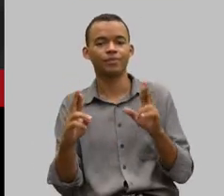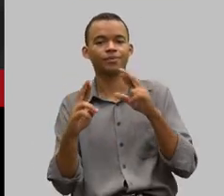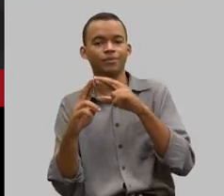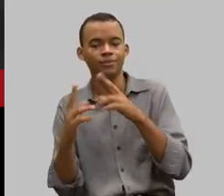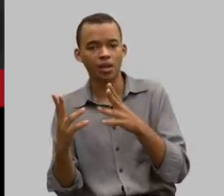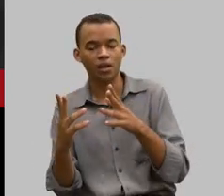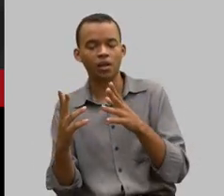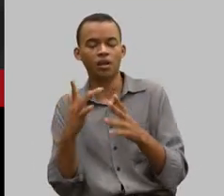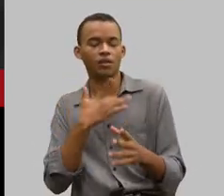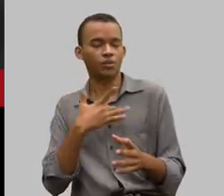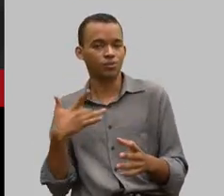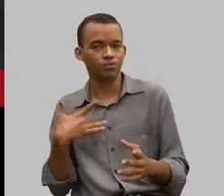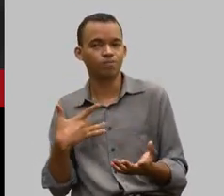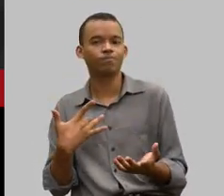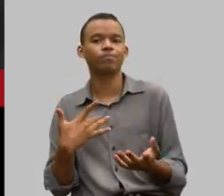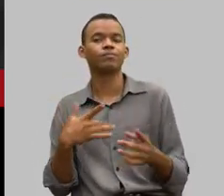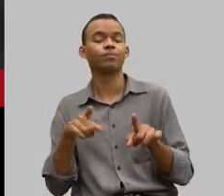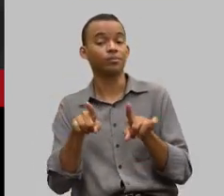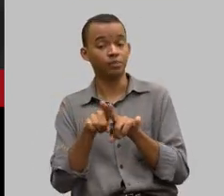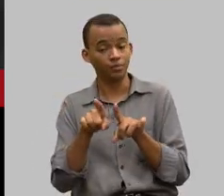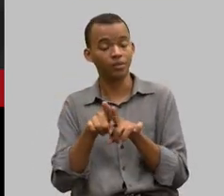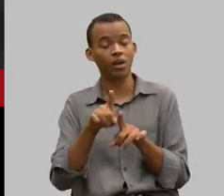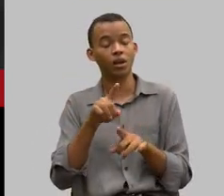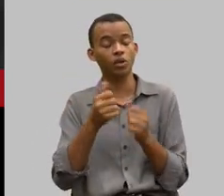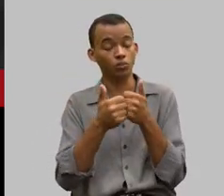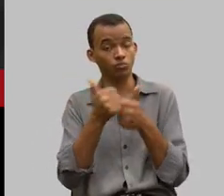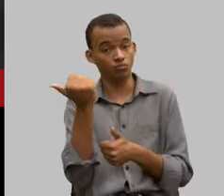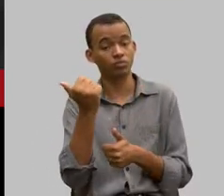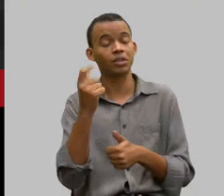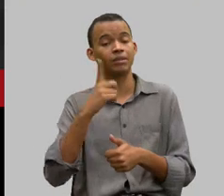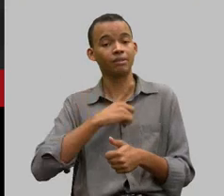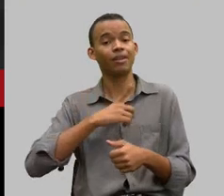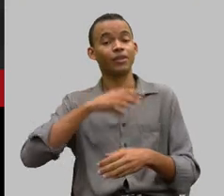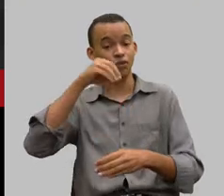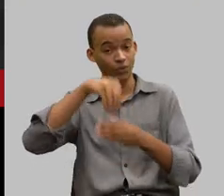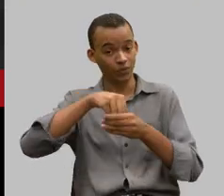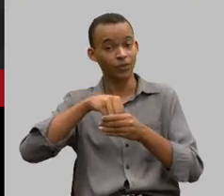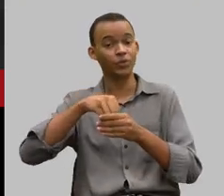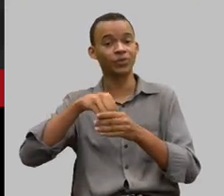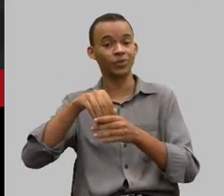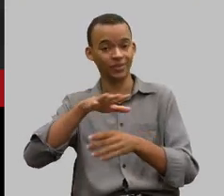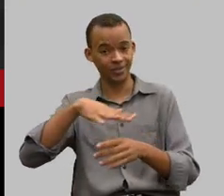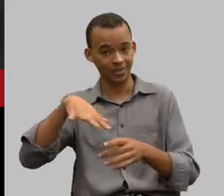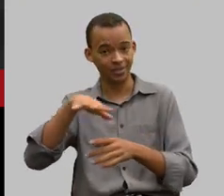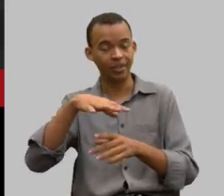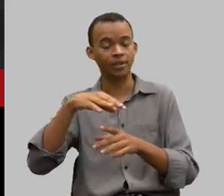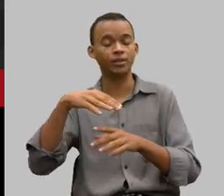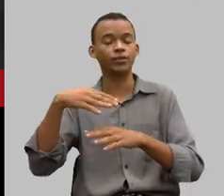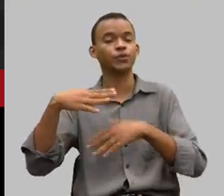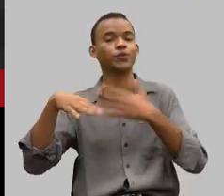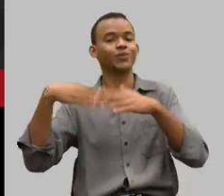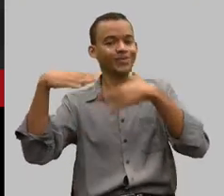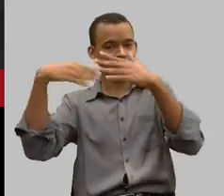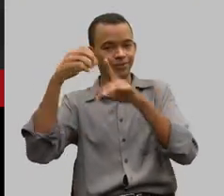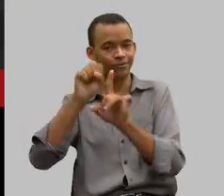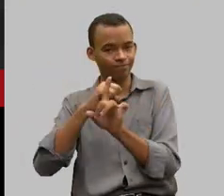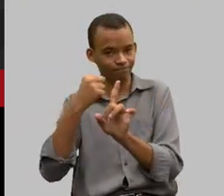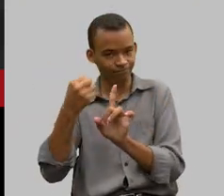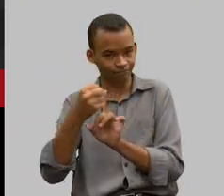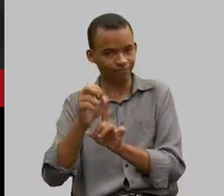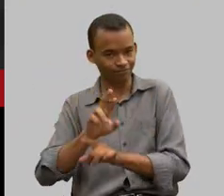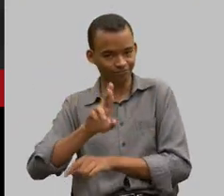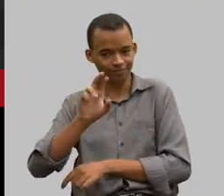o esporte hoje está dentro da pasta de de Desenvolvimento Social da cedes e aqui no próximo dia